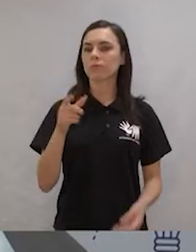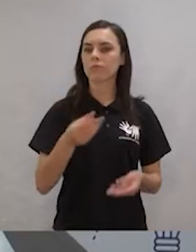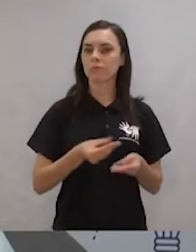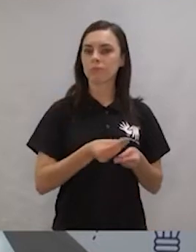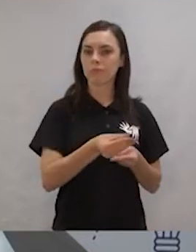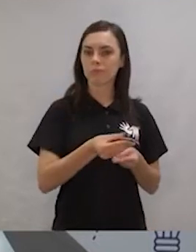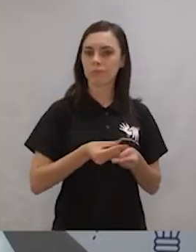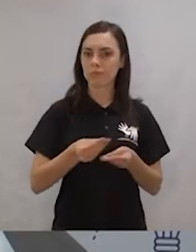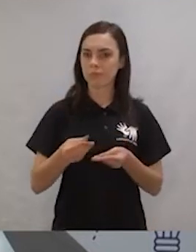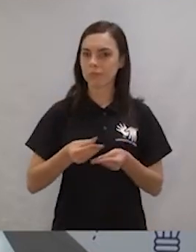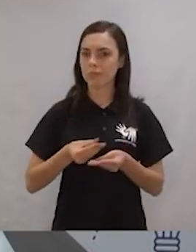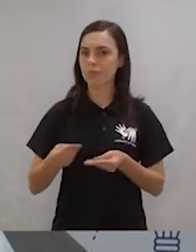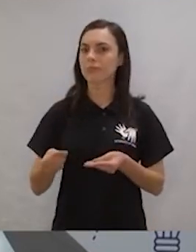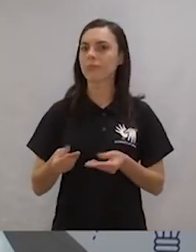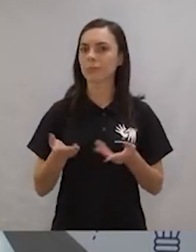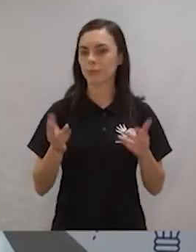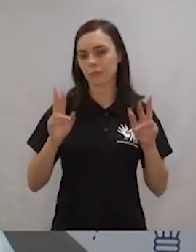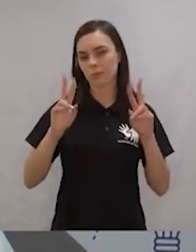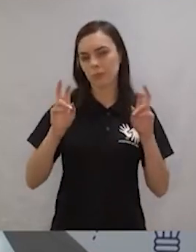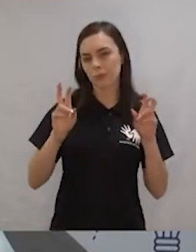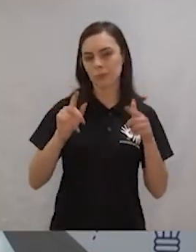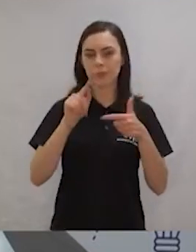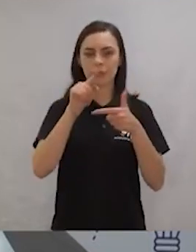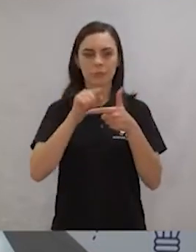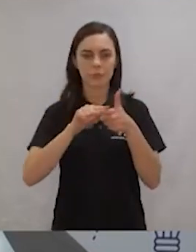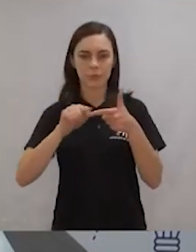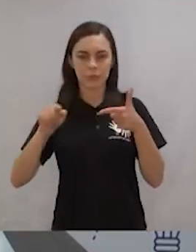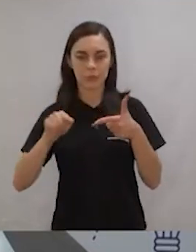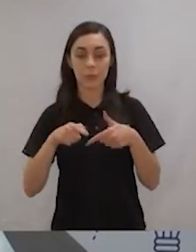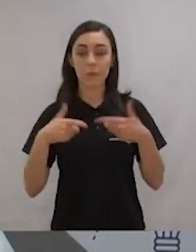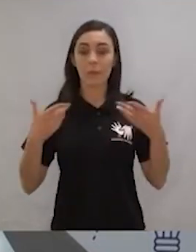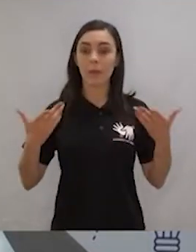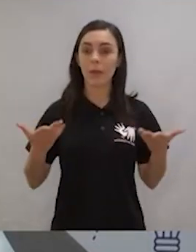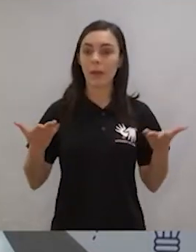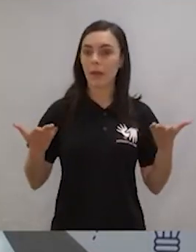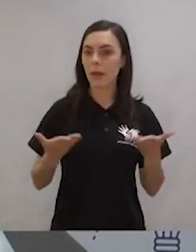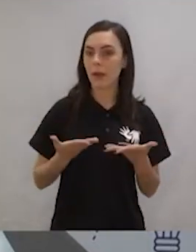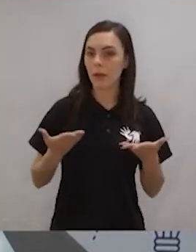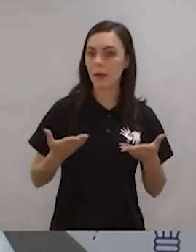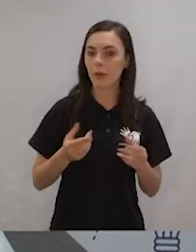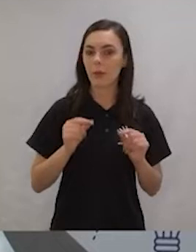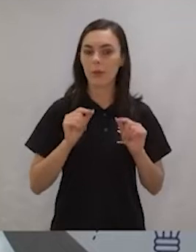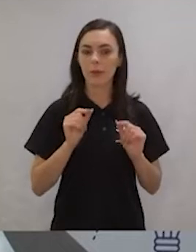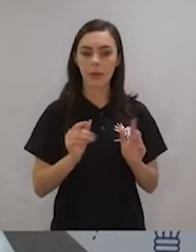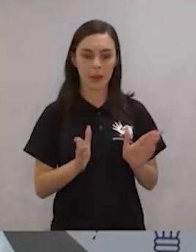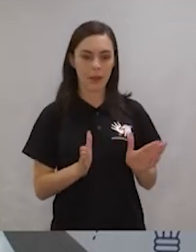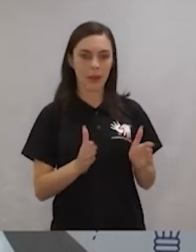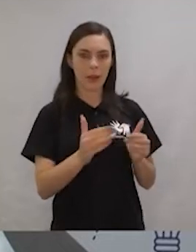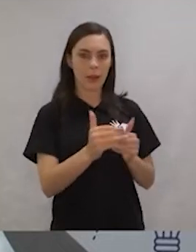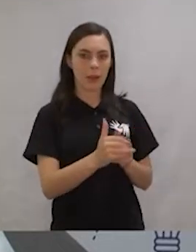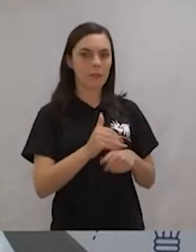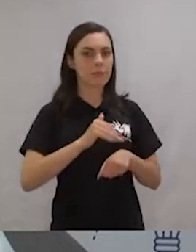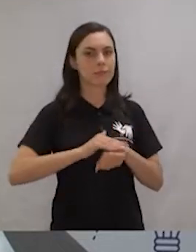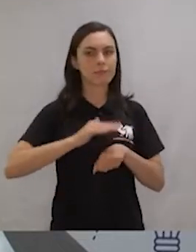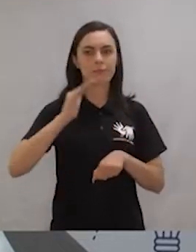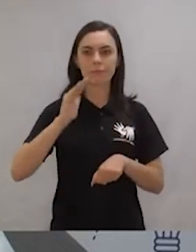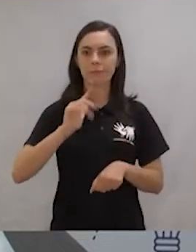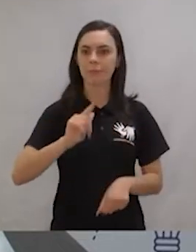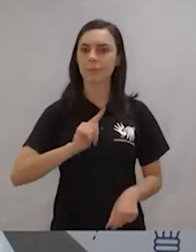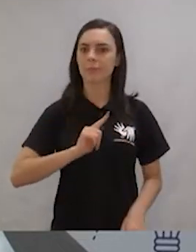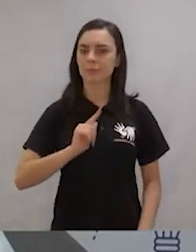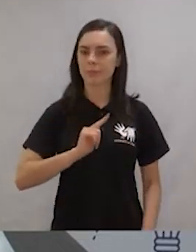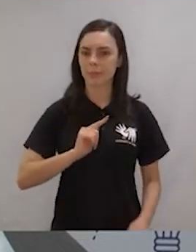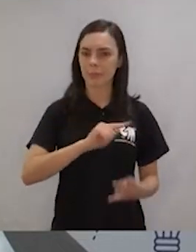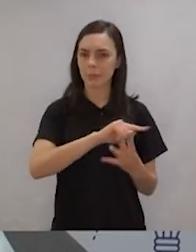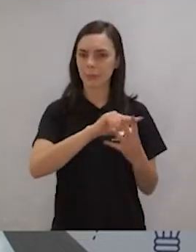uma distribuição. Nós estamos falando de divisão. E agora, aumentou a quantidade de